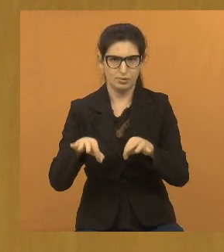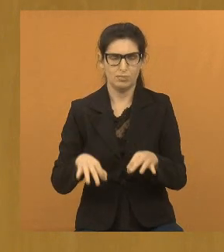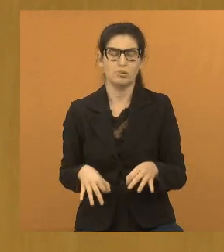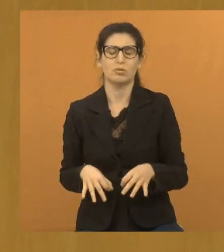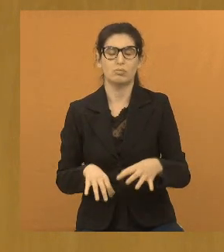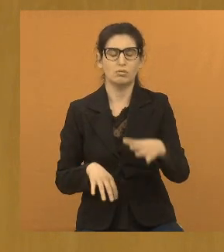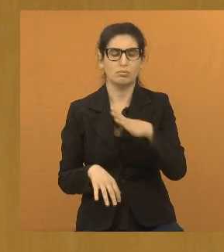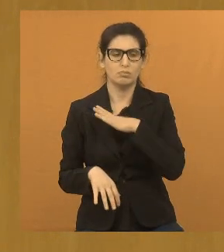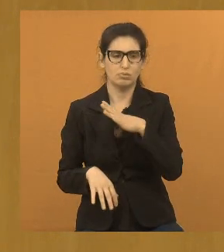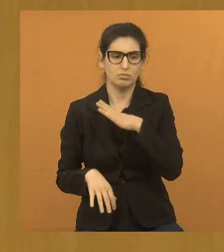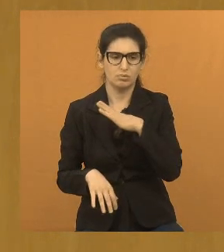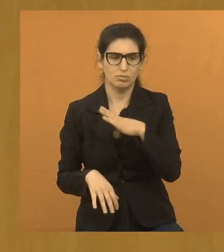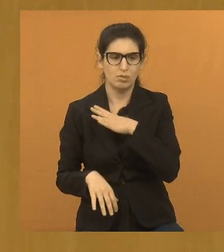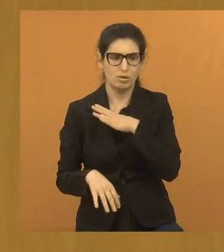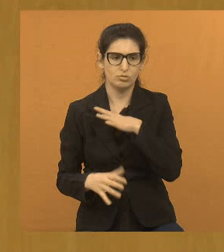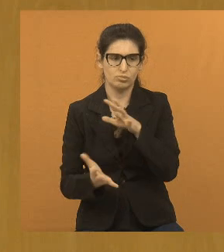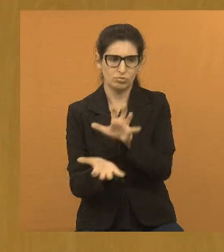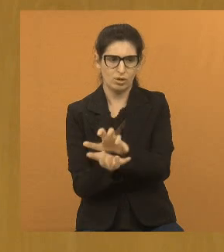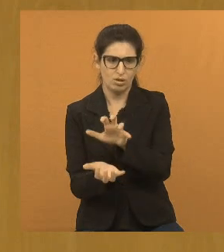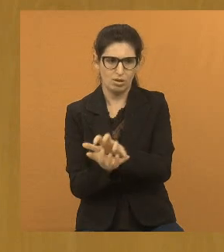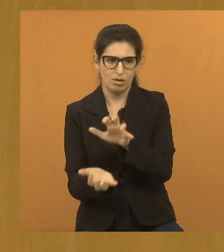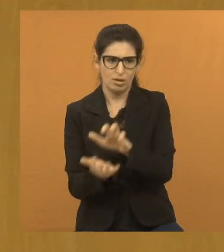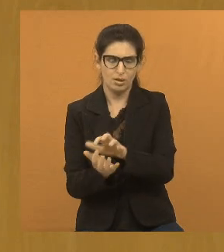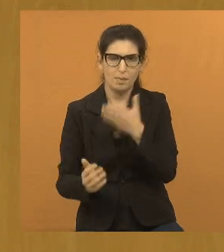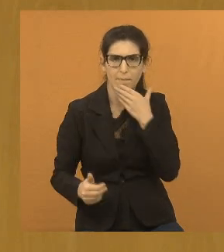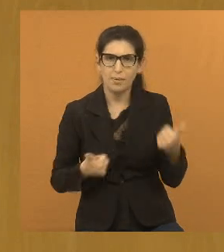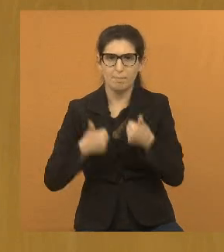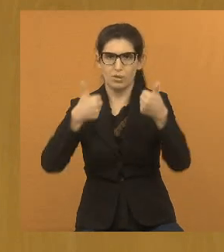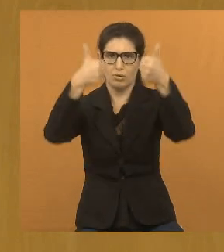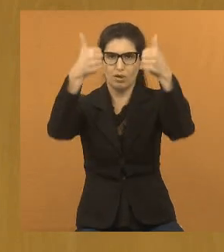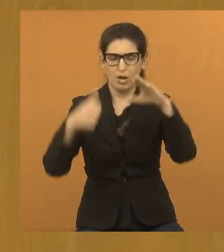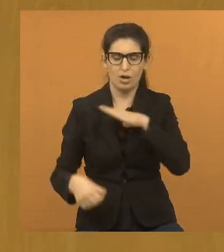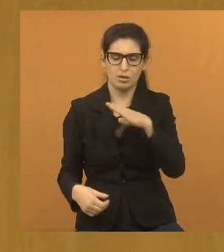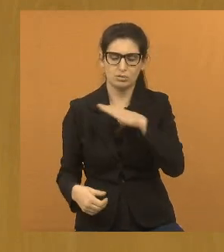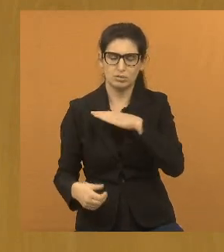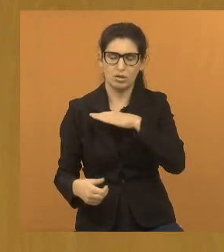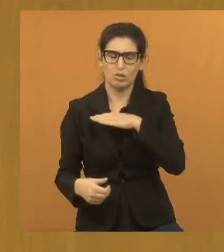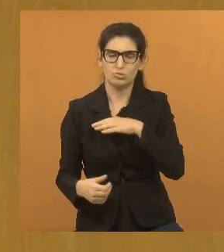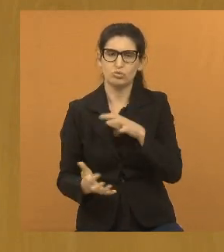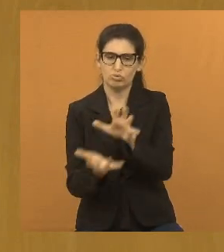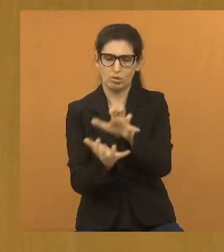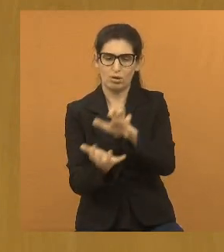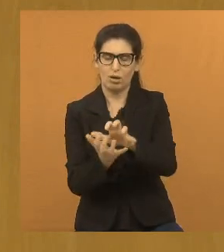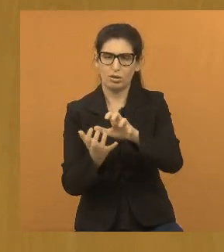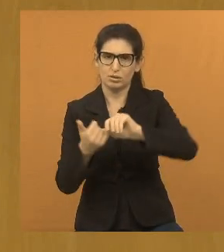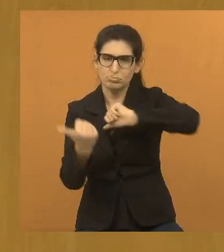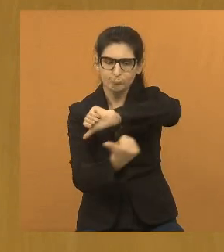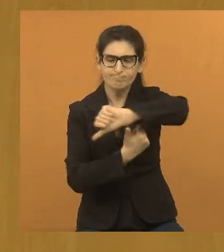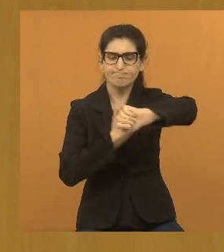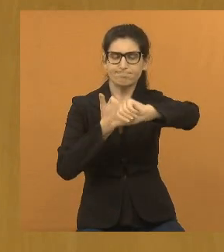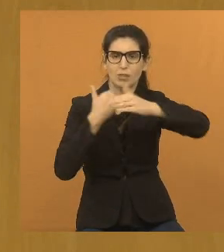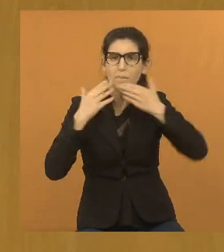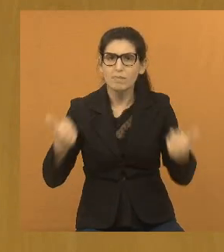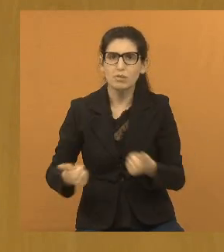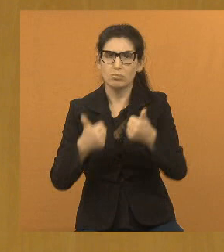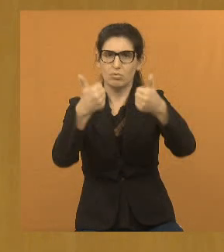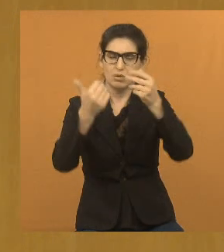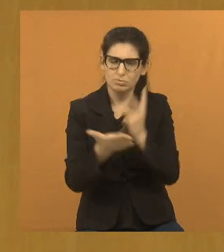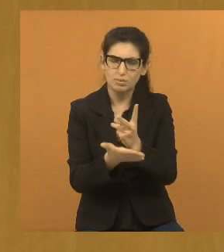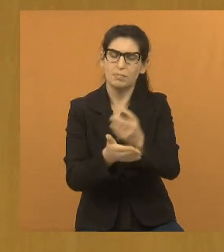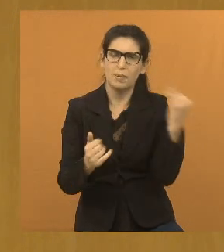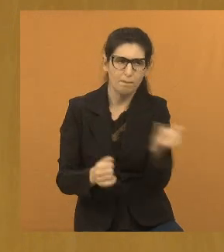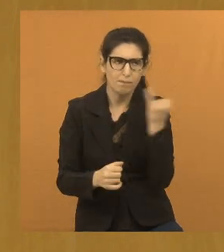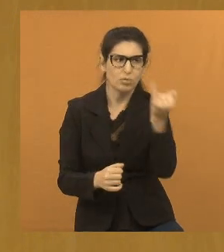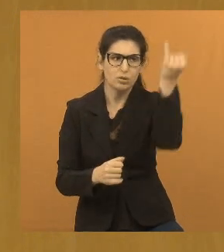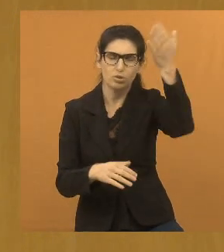plano diretor do município de Jacareí. É muito importante a participação de vocês, a participação de todos